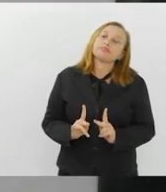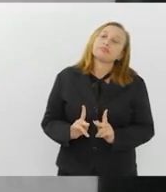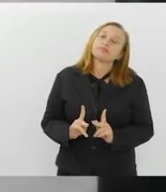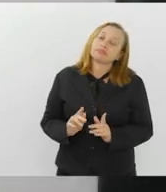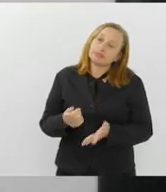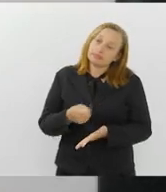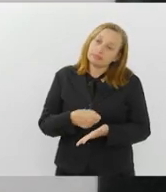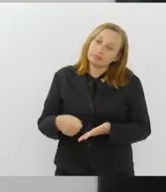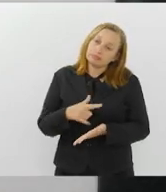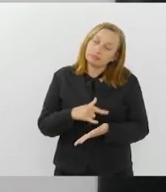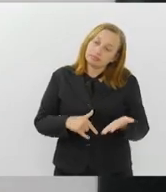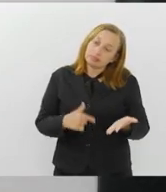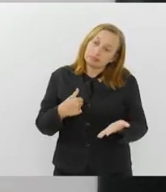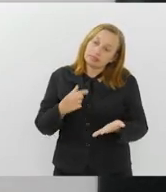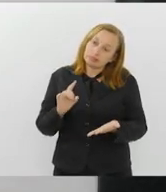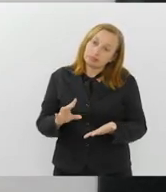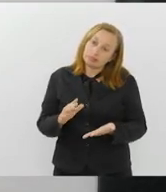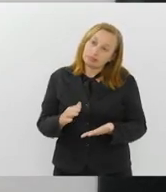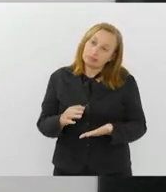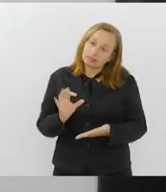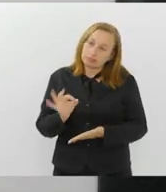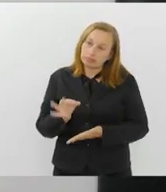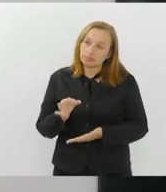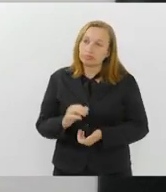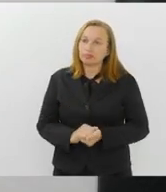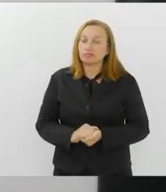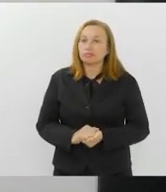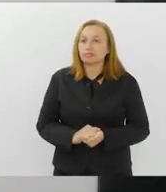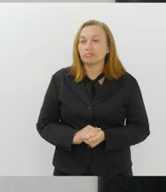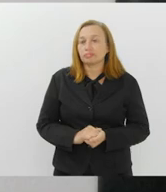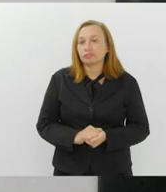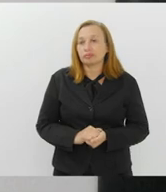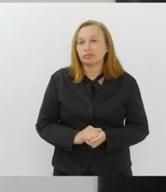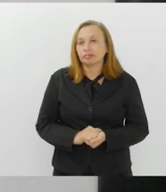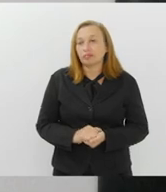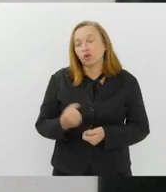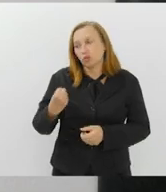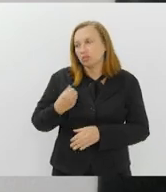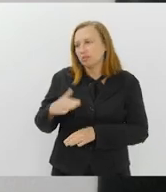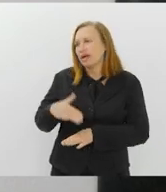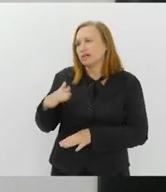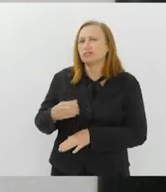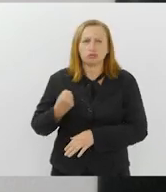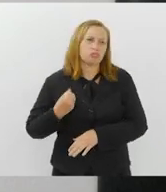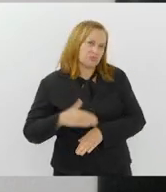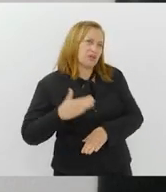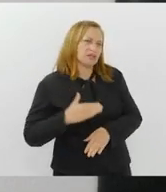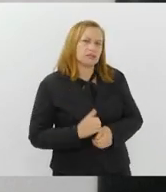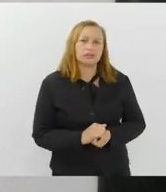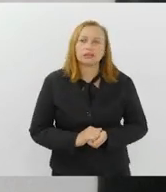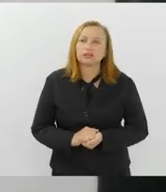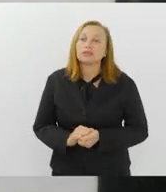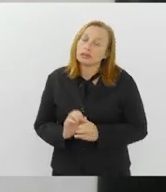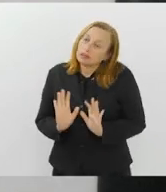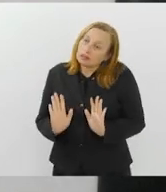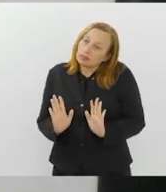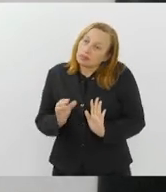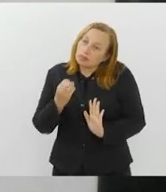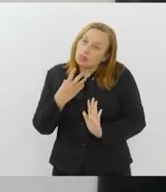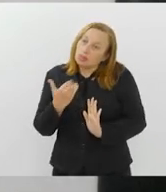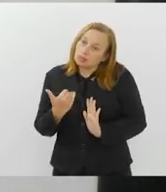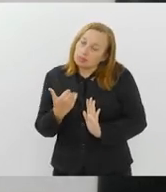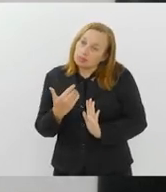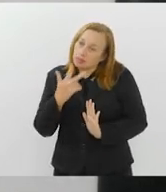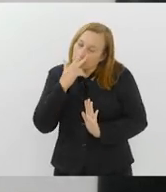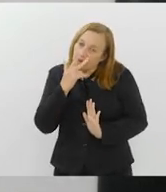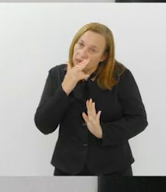é isso mesmo. Isso mesmo. O número é muito maior, Fabiana tem os números, é muito maior, porque 70 é muito maior. Me parece, mas queria